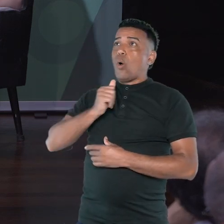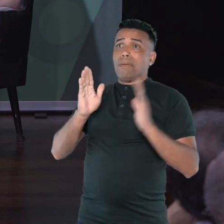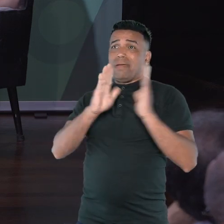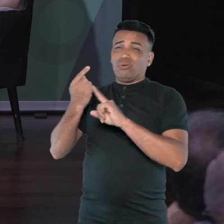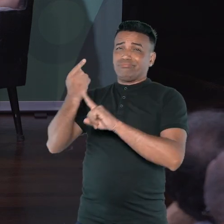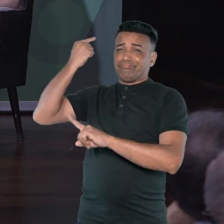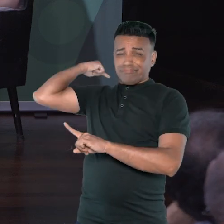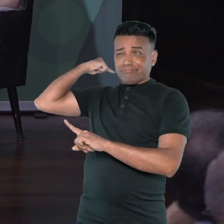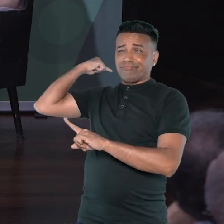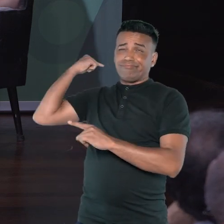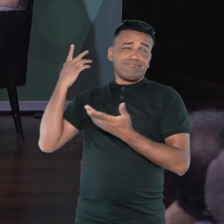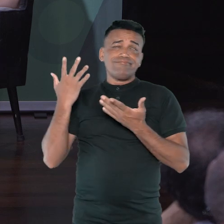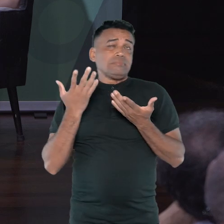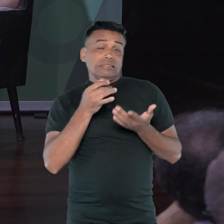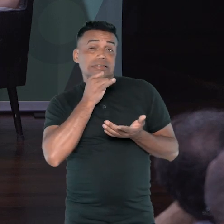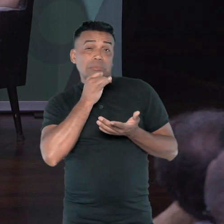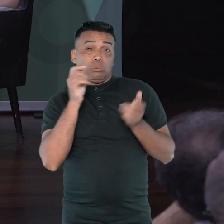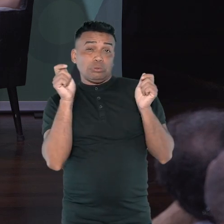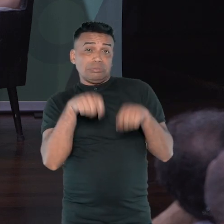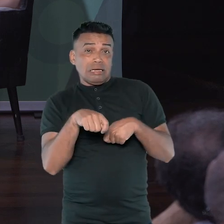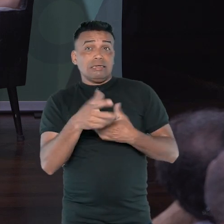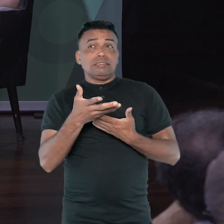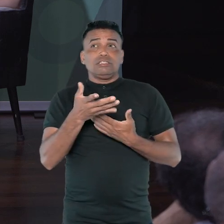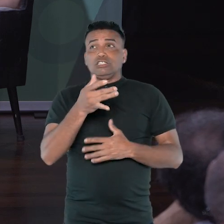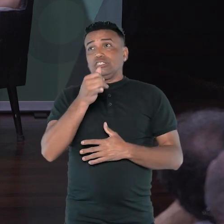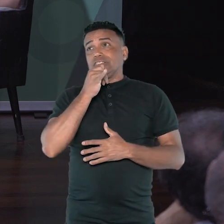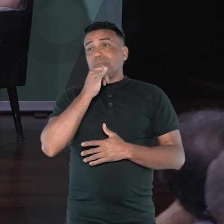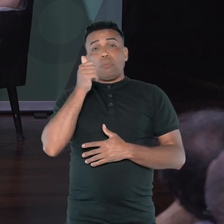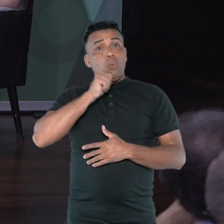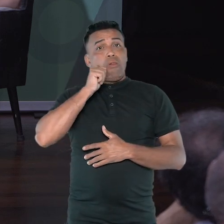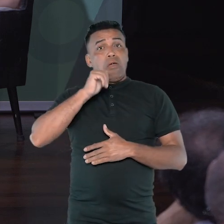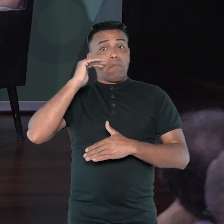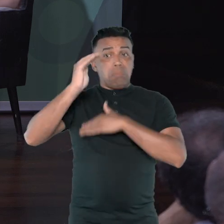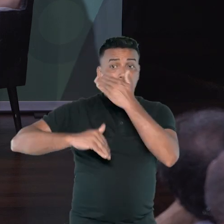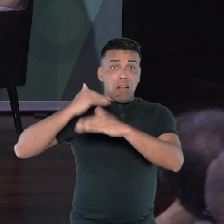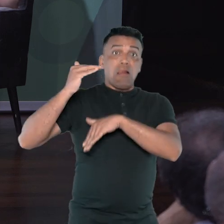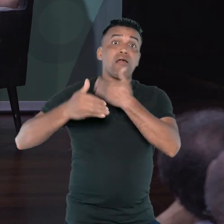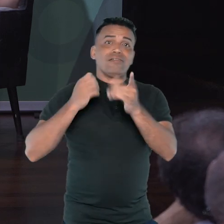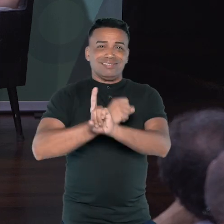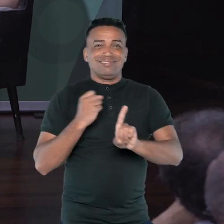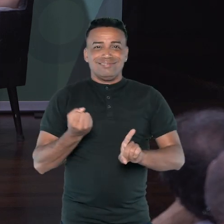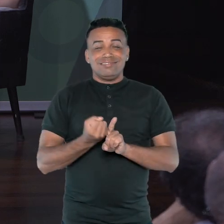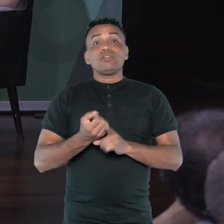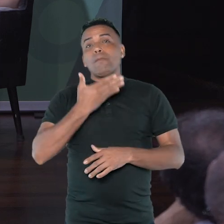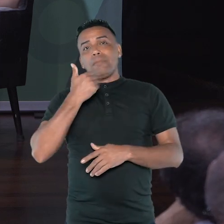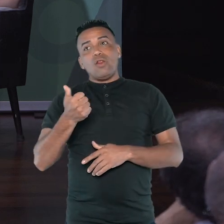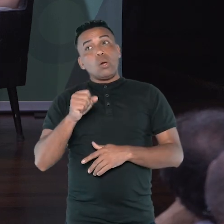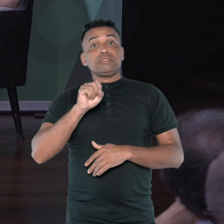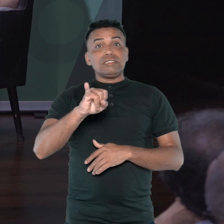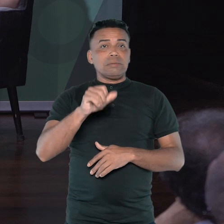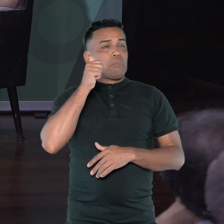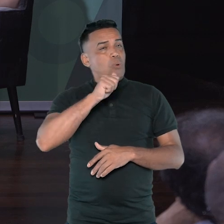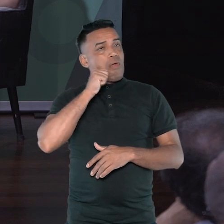ele não concebia que haveriam muitas possibilidades de deslocamento para as mulheres. Então, melhor seria se as mulheres